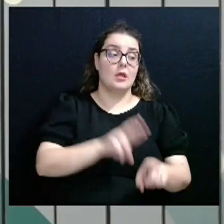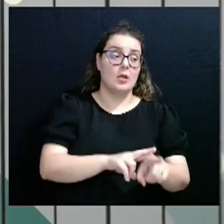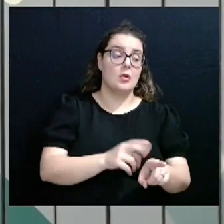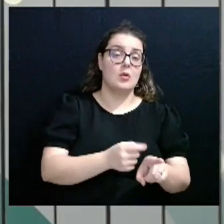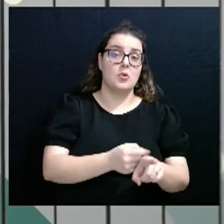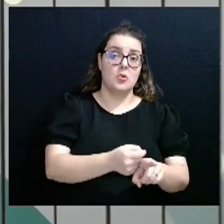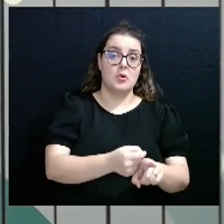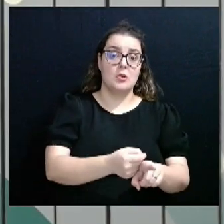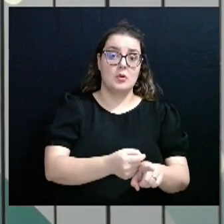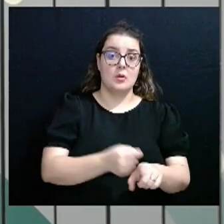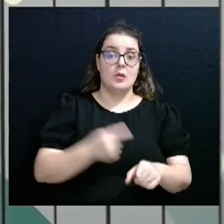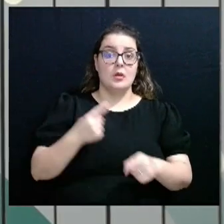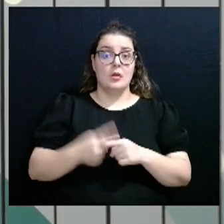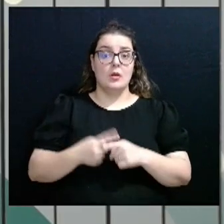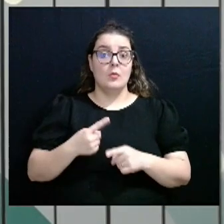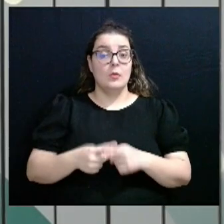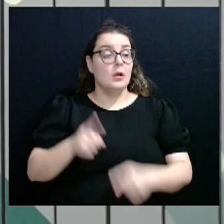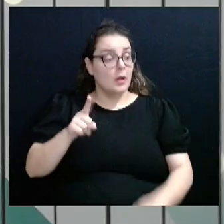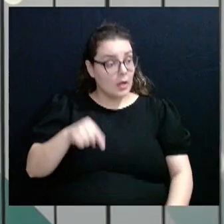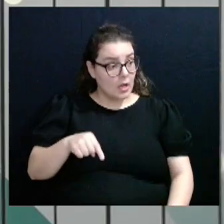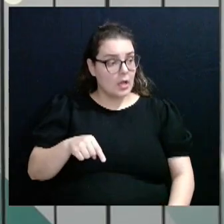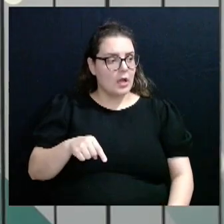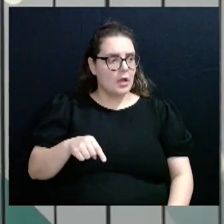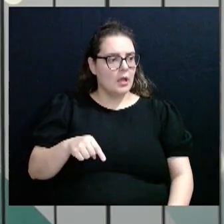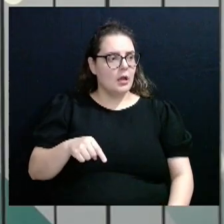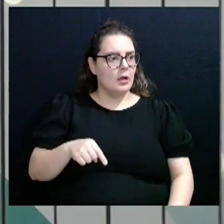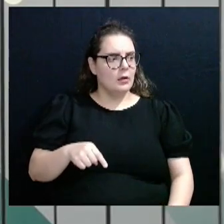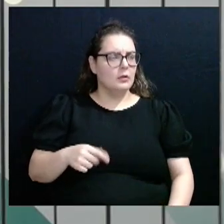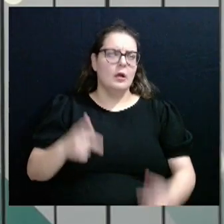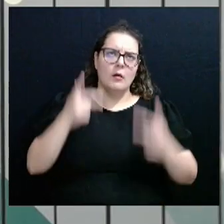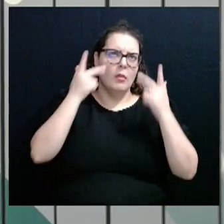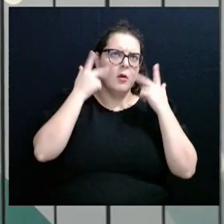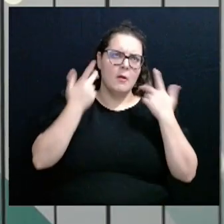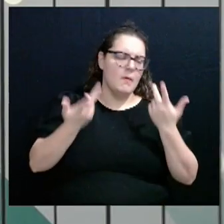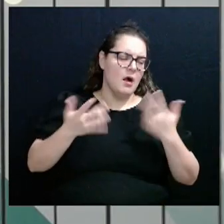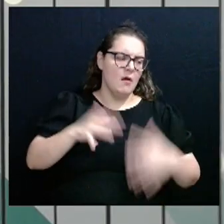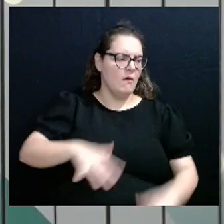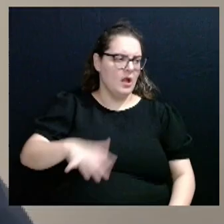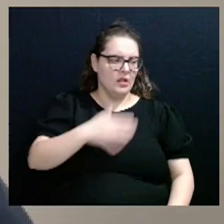e por que ele é considerado tão comum entre os homens?